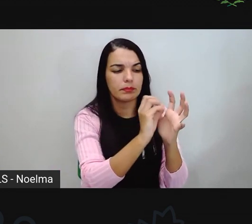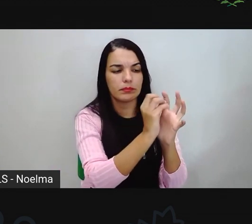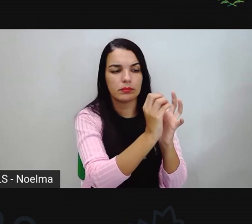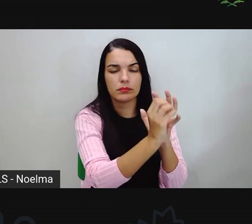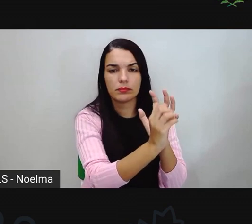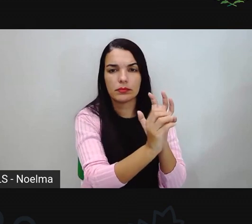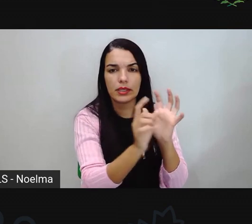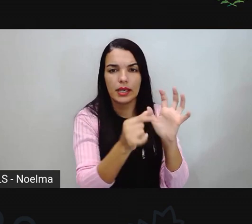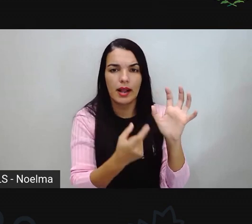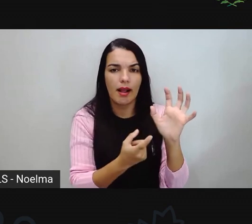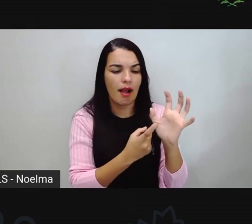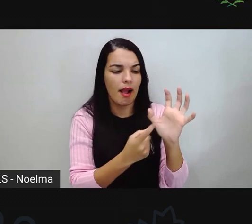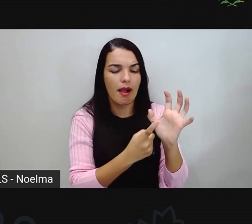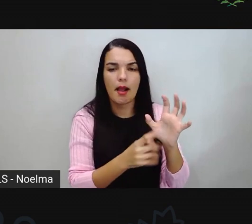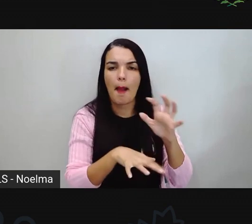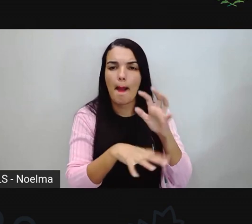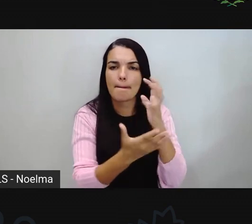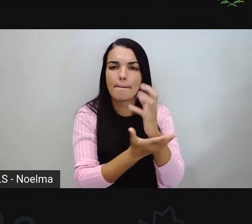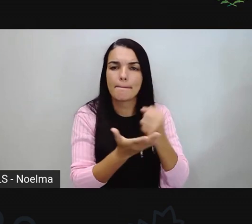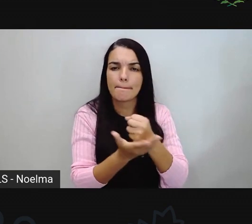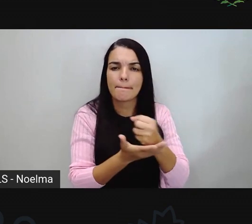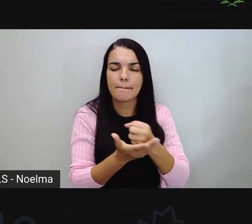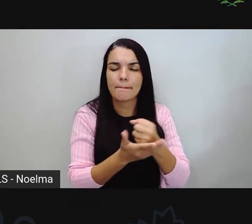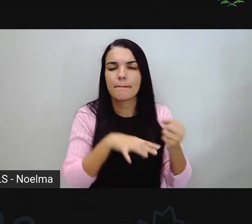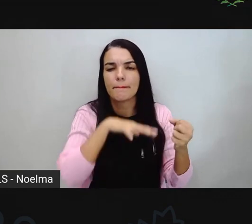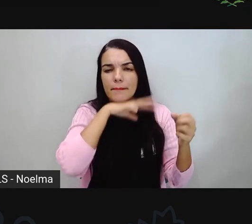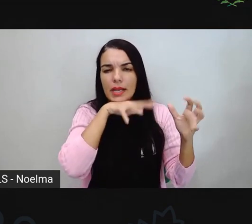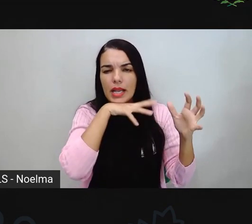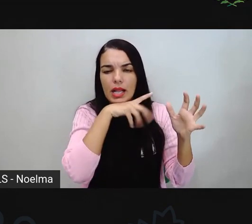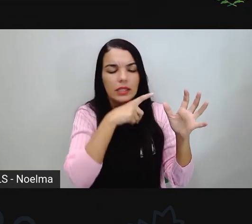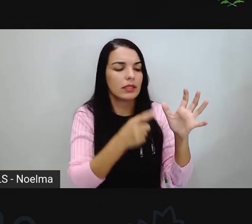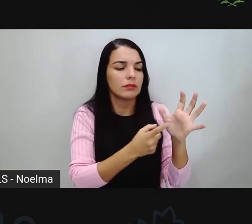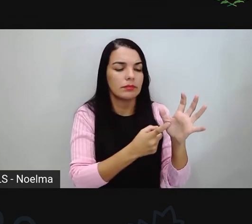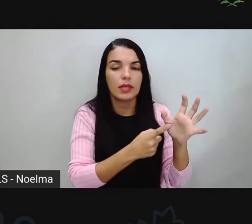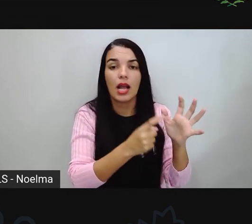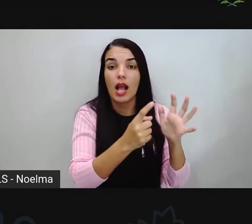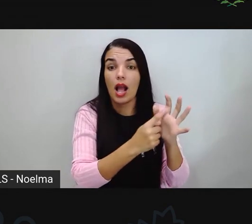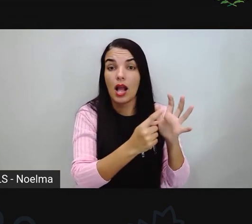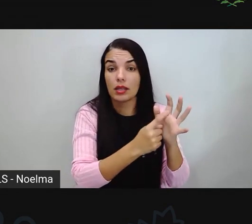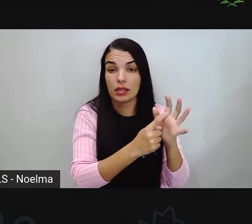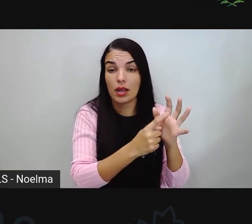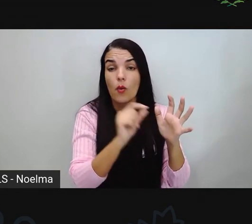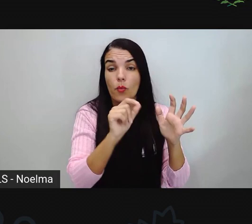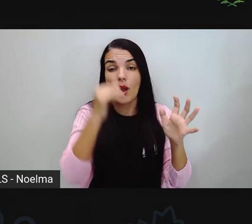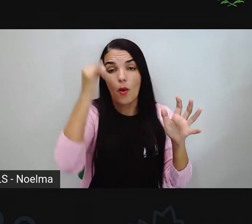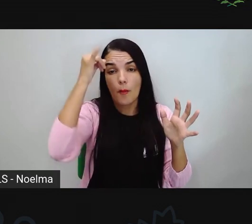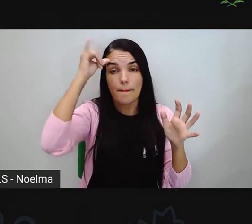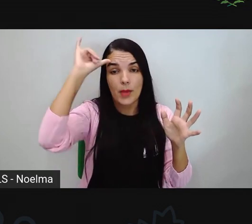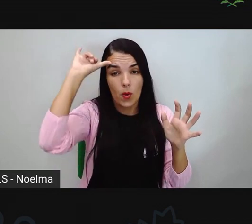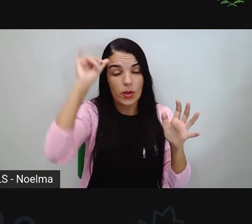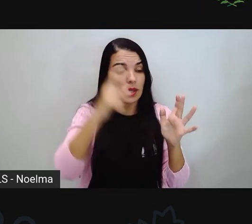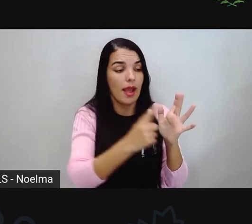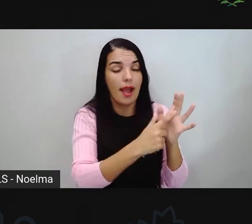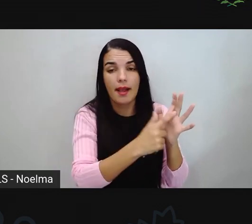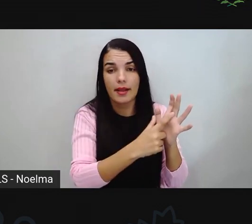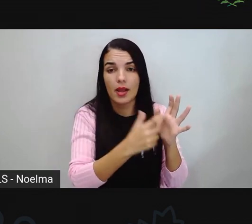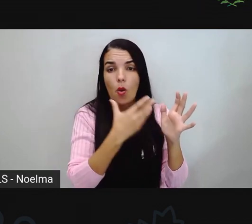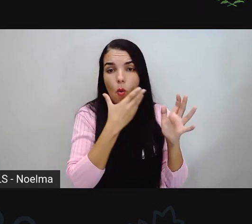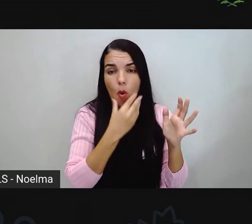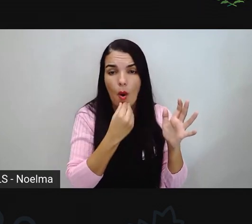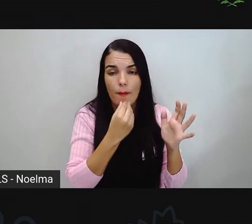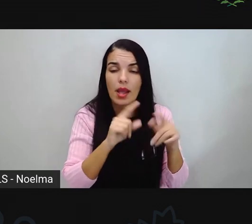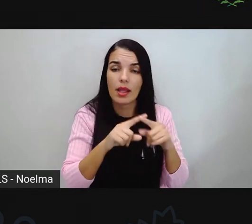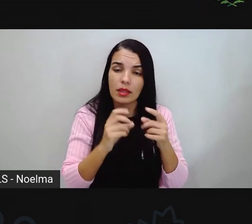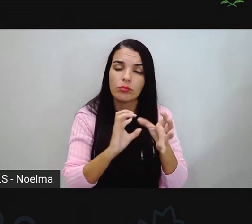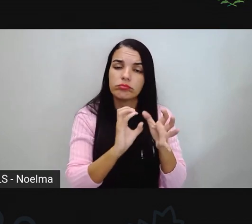uma planta, um boi e o homem, nós temos aqui uma cadeia, certo? Mas quando essa